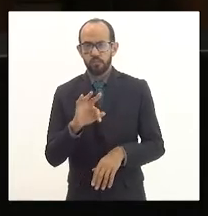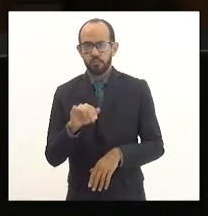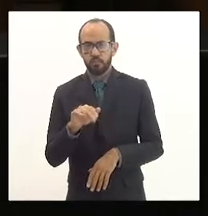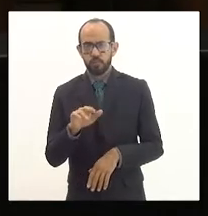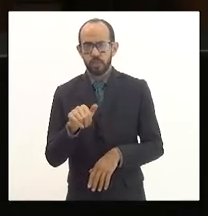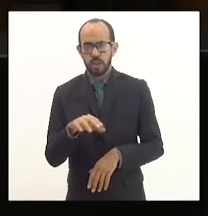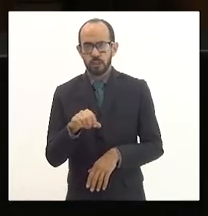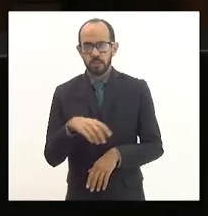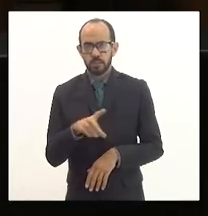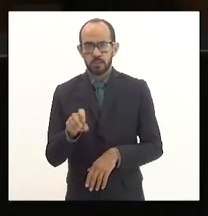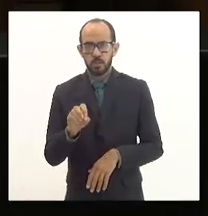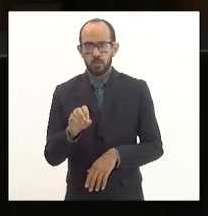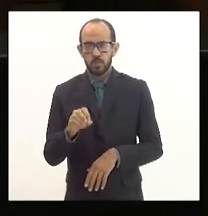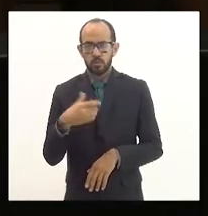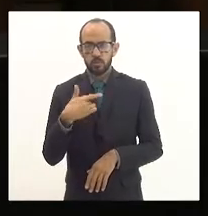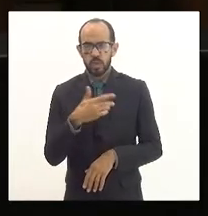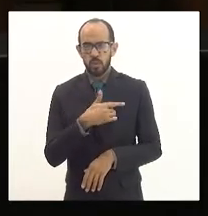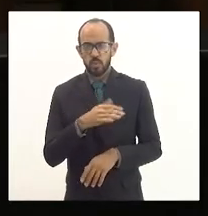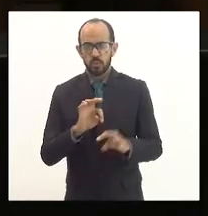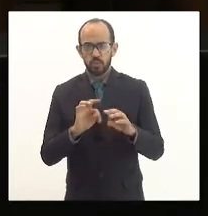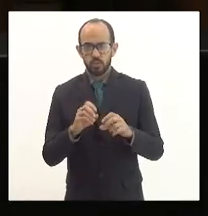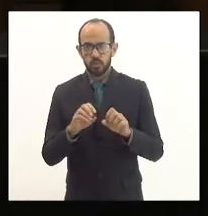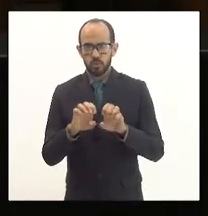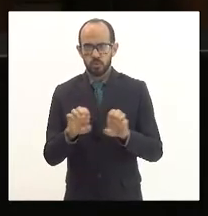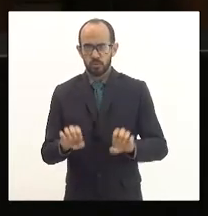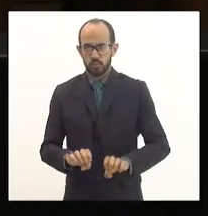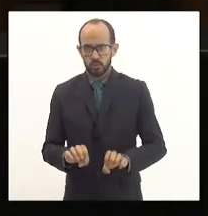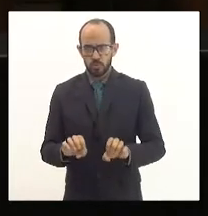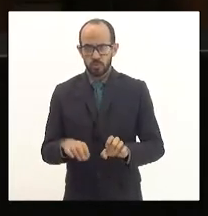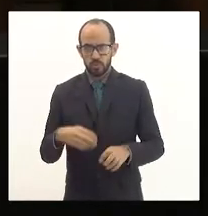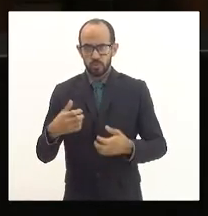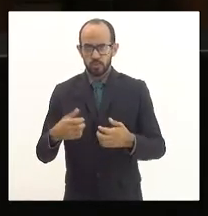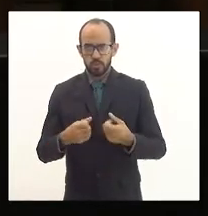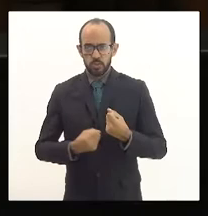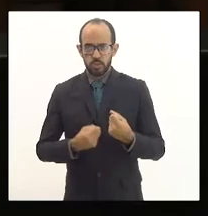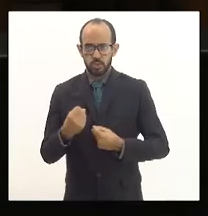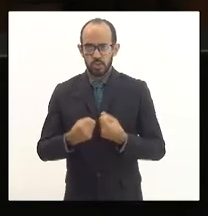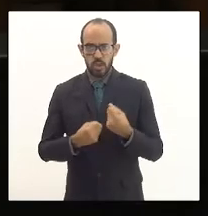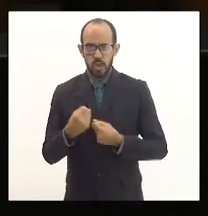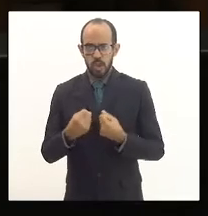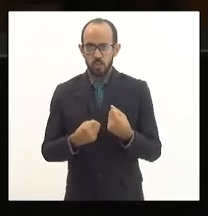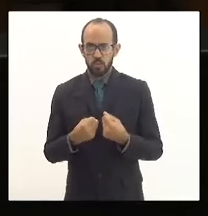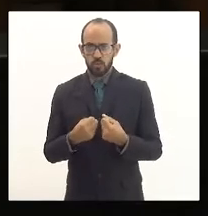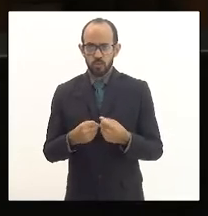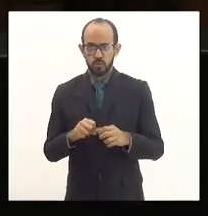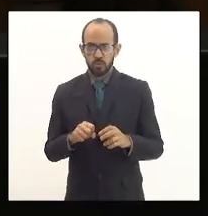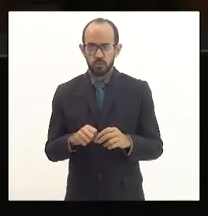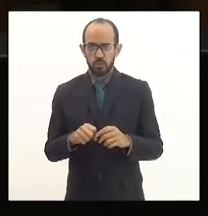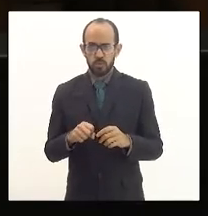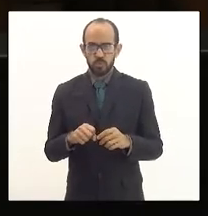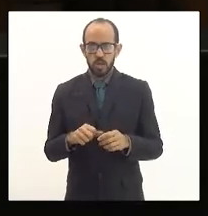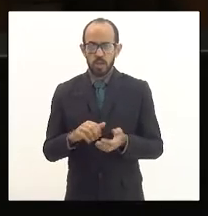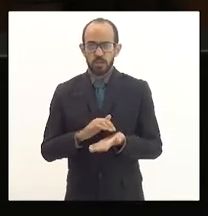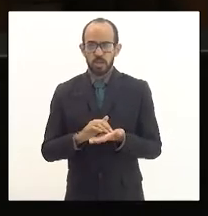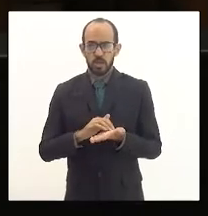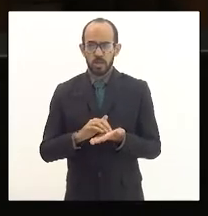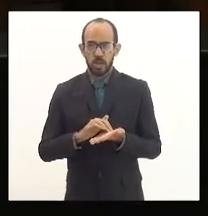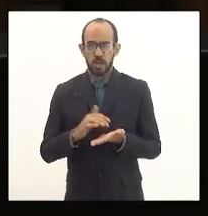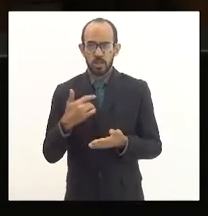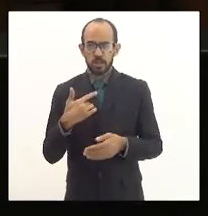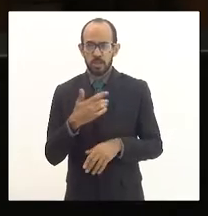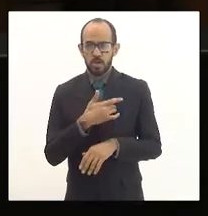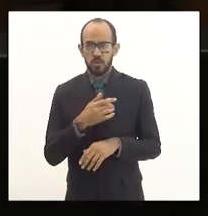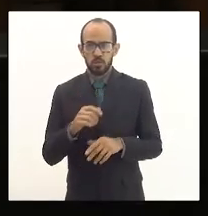toda estrutura de veículos de condição ali para Secretaria de